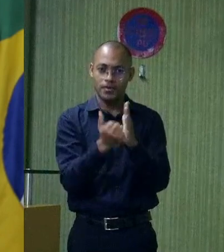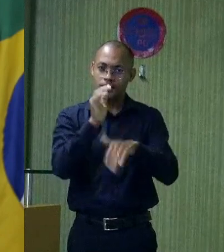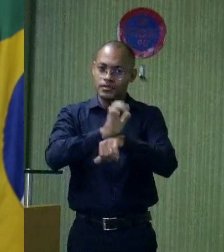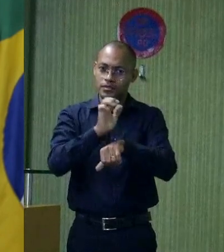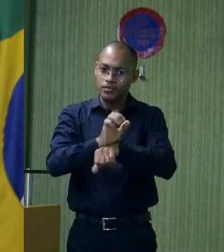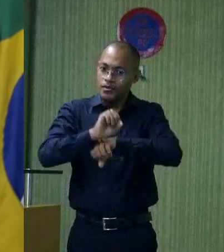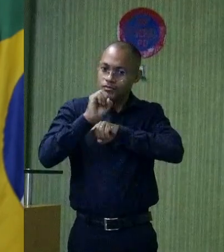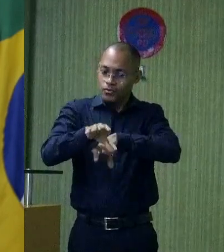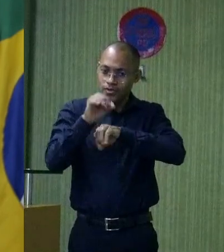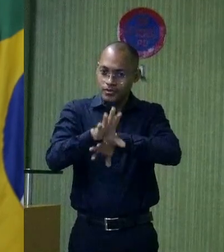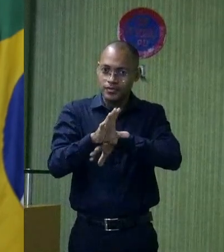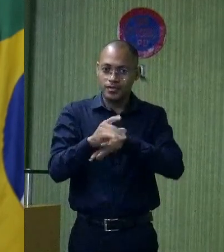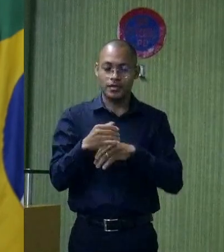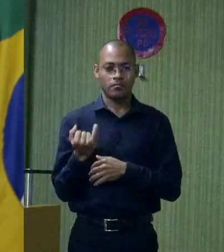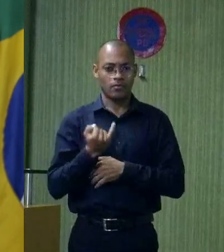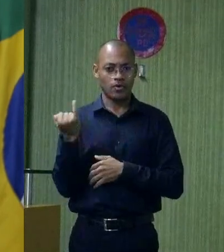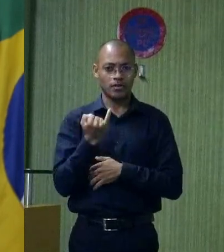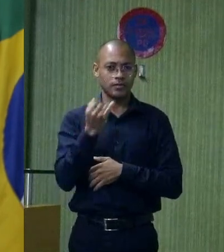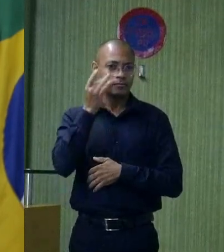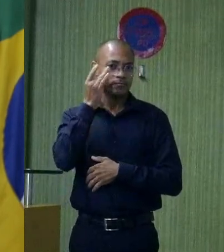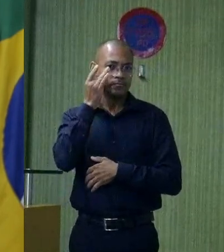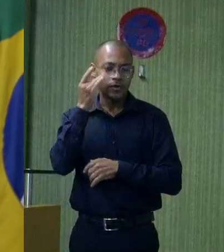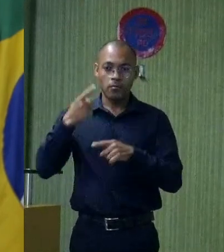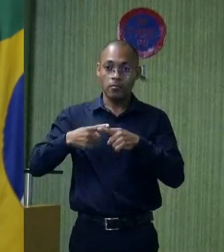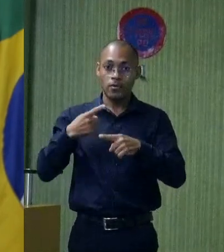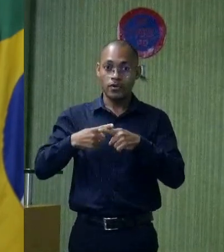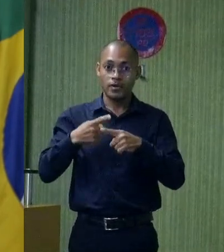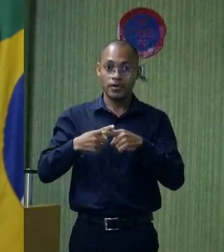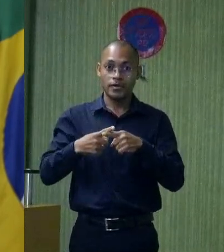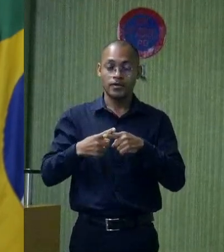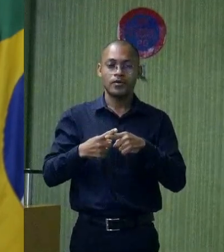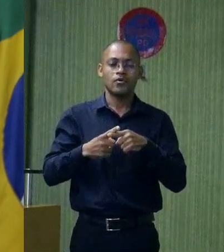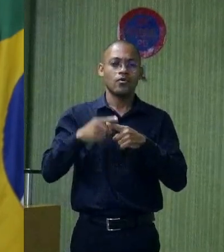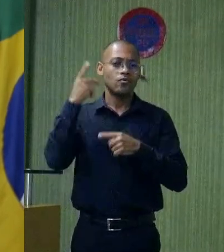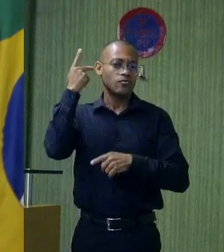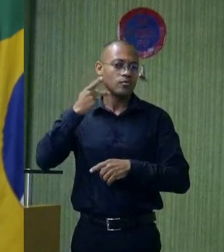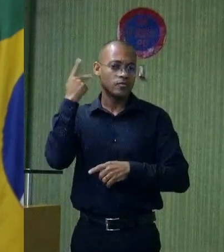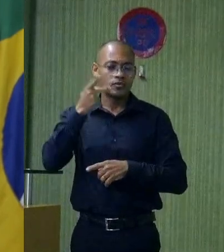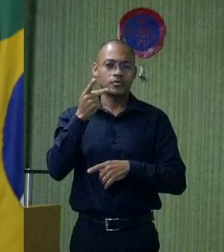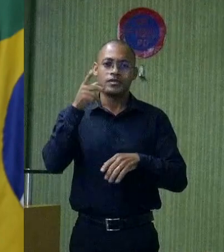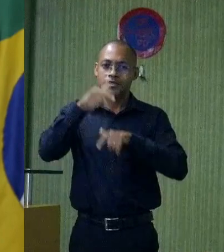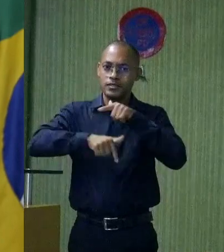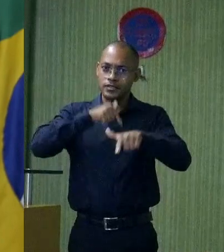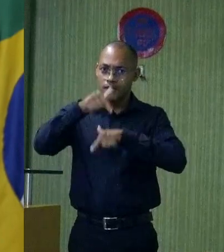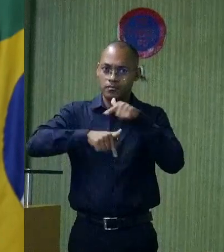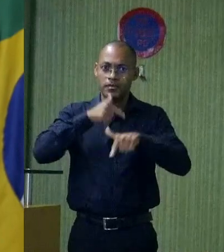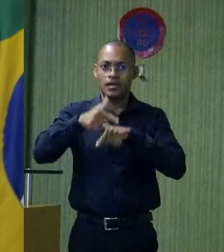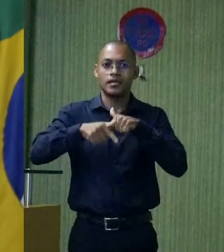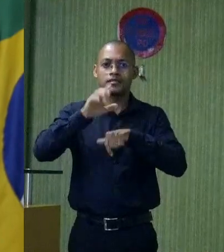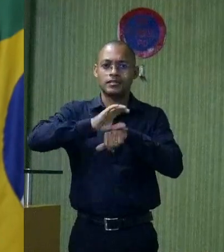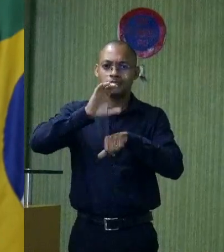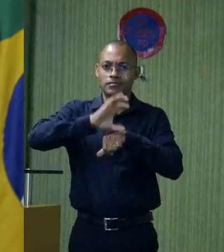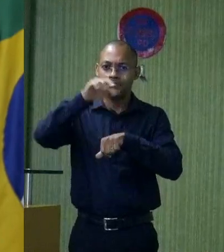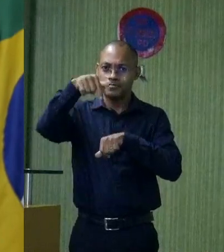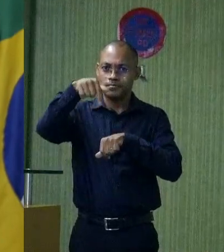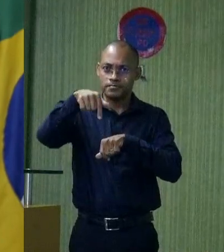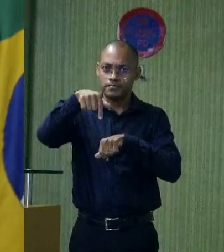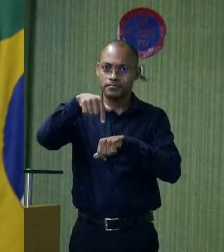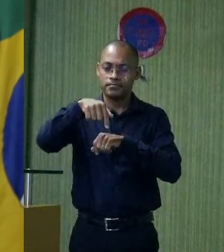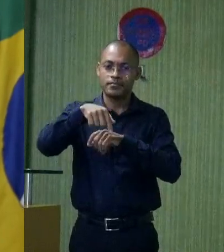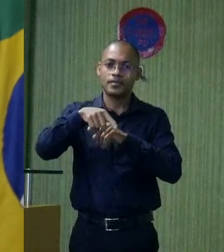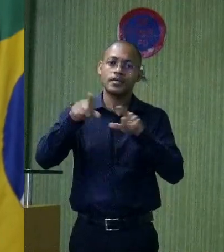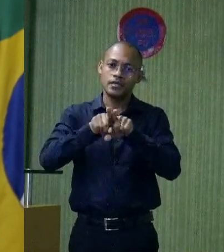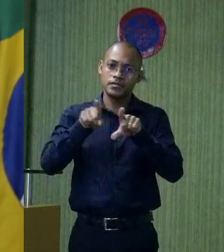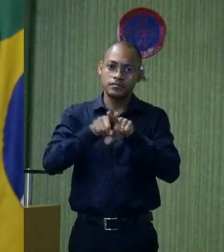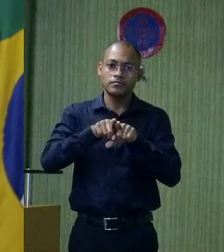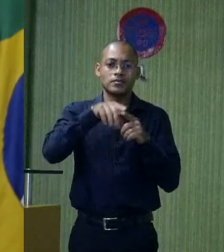presença se possível dos promotores que atuam na capital do Estado mas principalmente dos coordenadores de k núcleo e no âmbito de